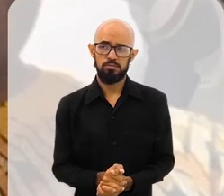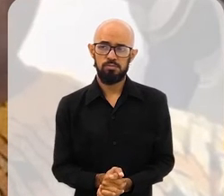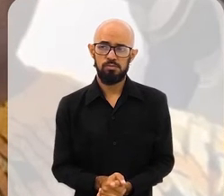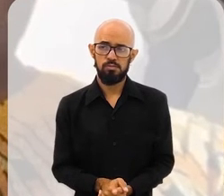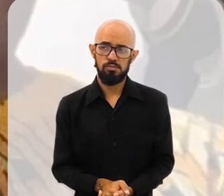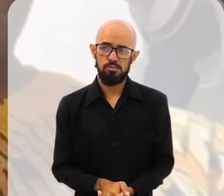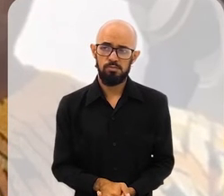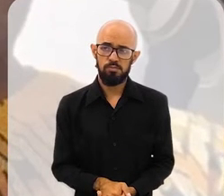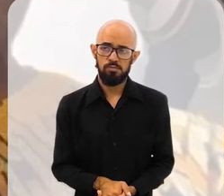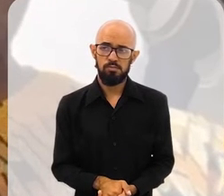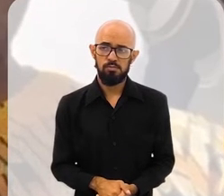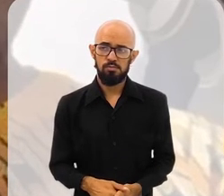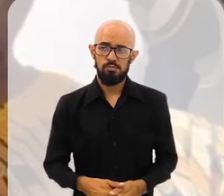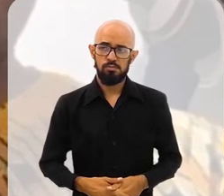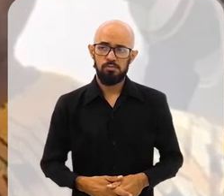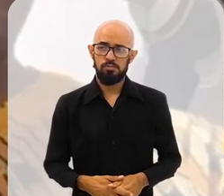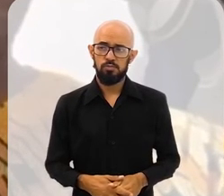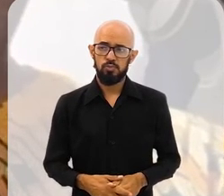bom